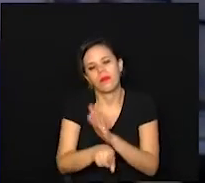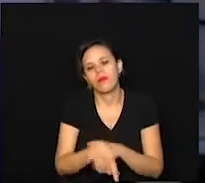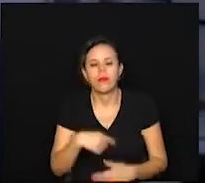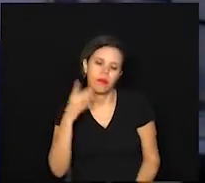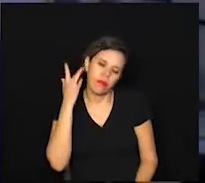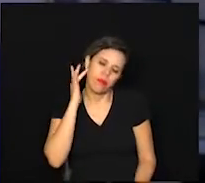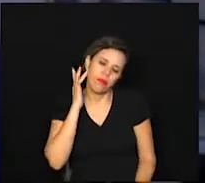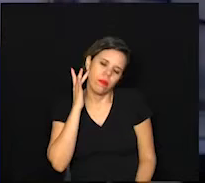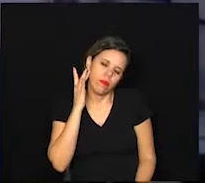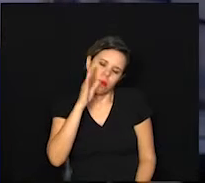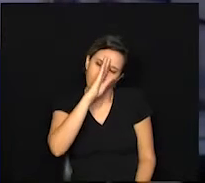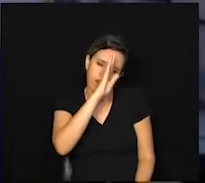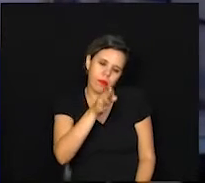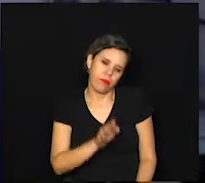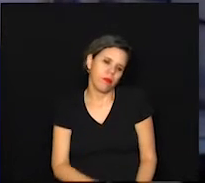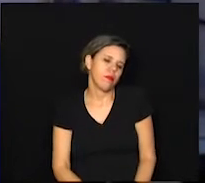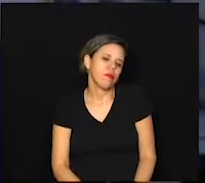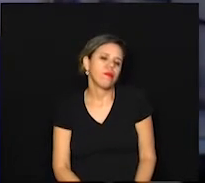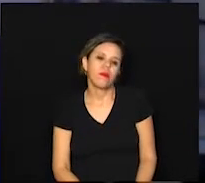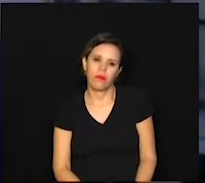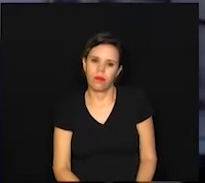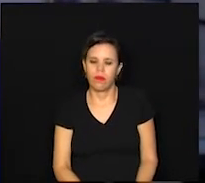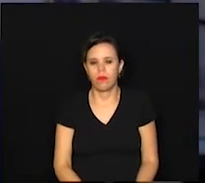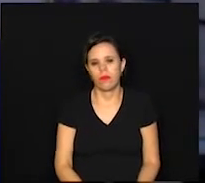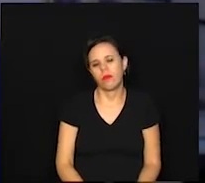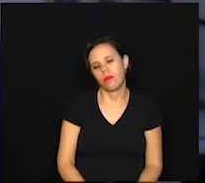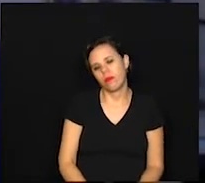são fundamentais, assim, né?